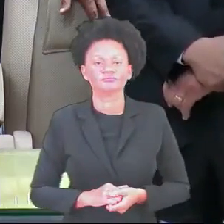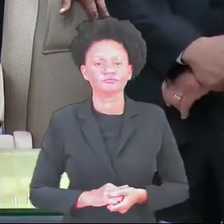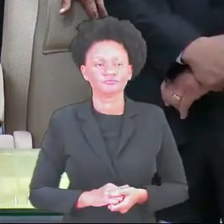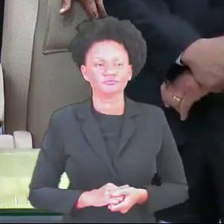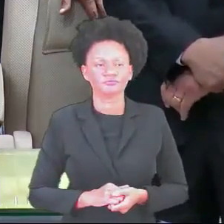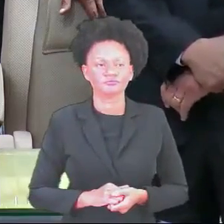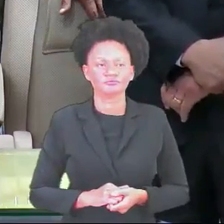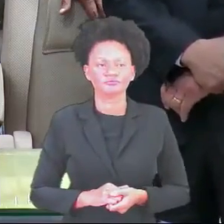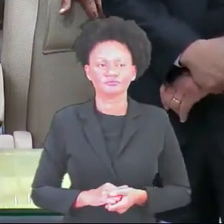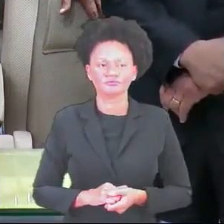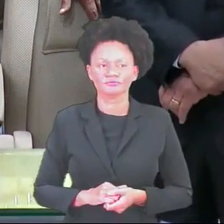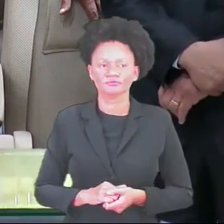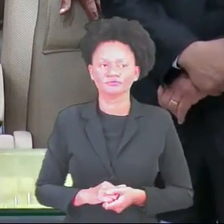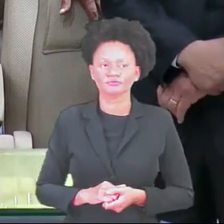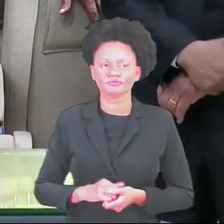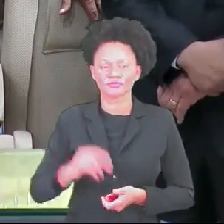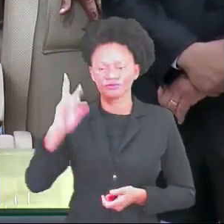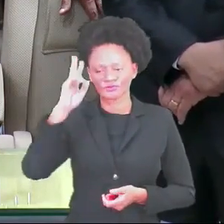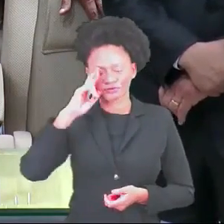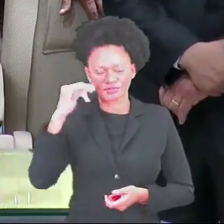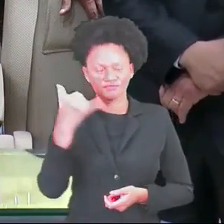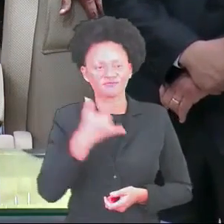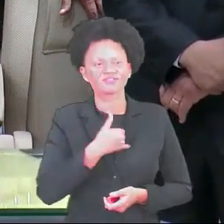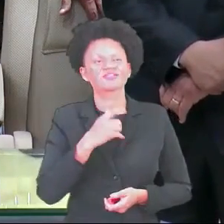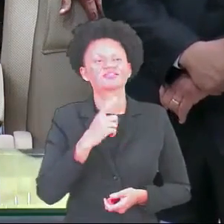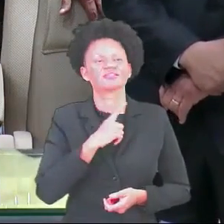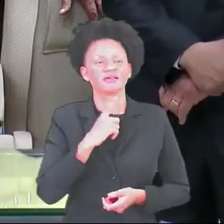o Senhor diz ao meu coração que ainda tem.